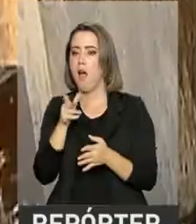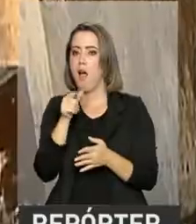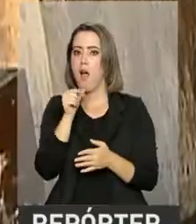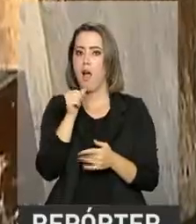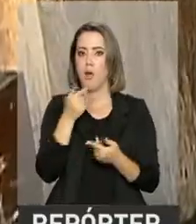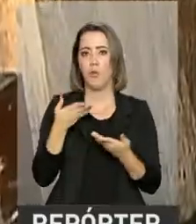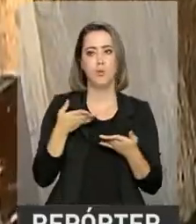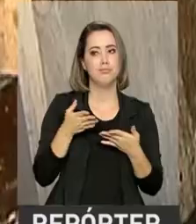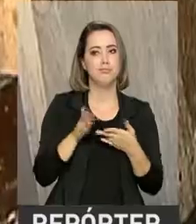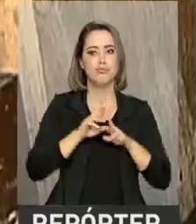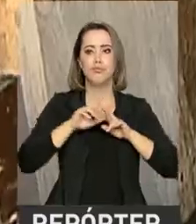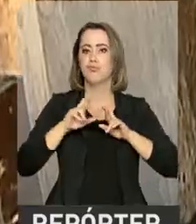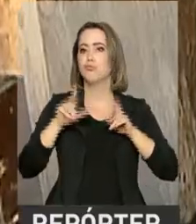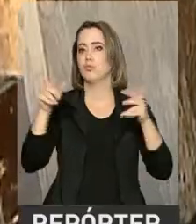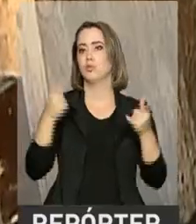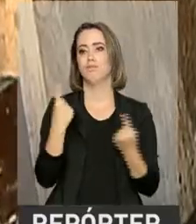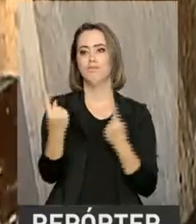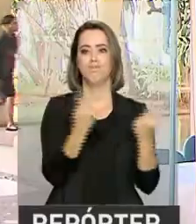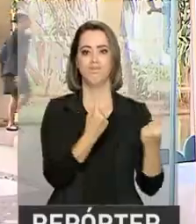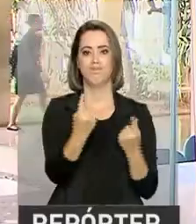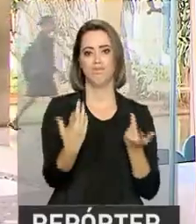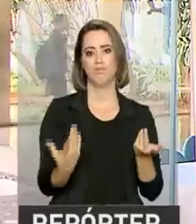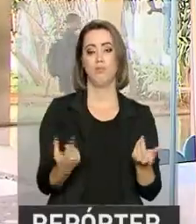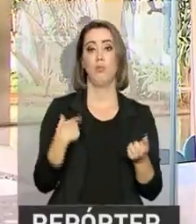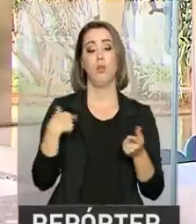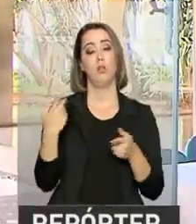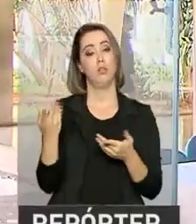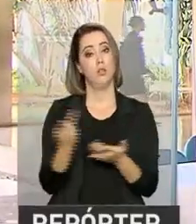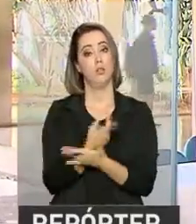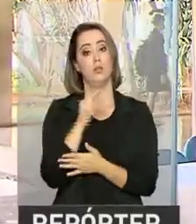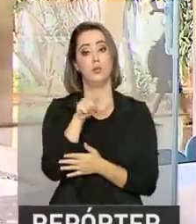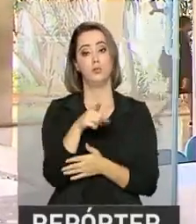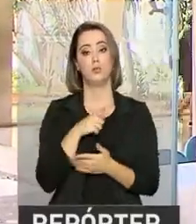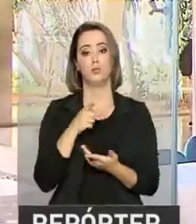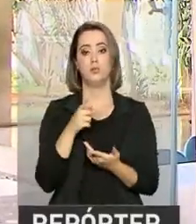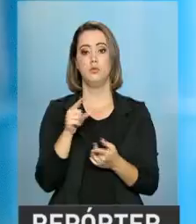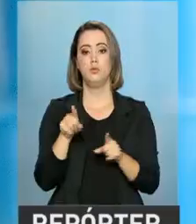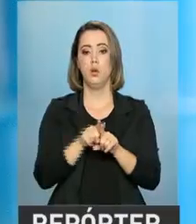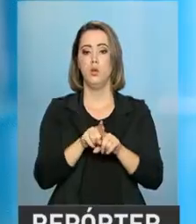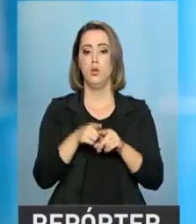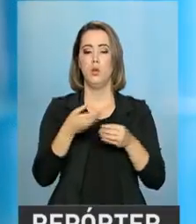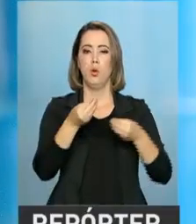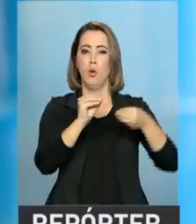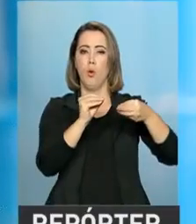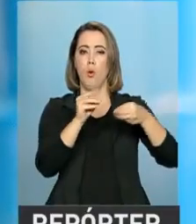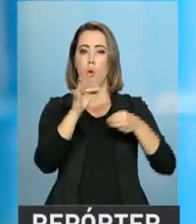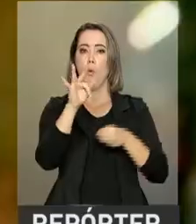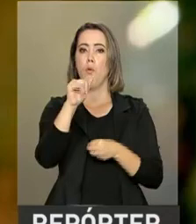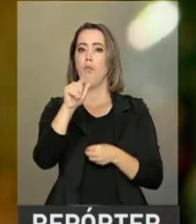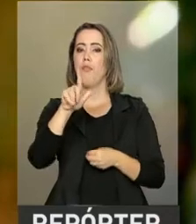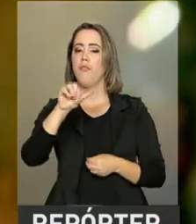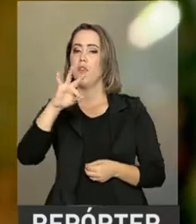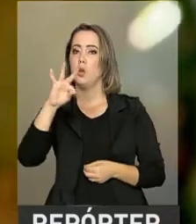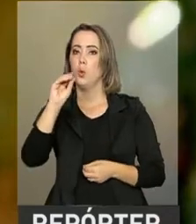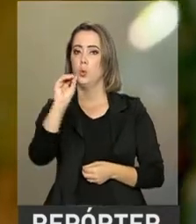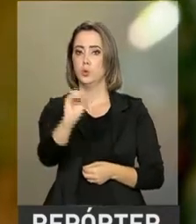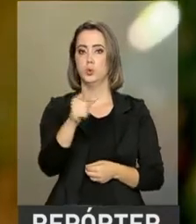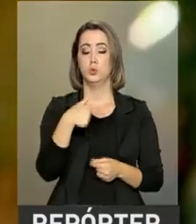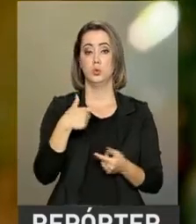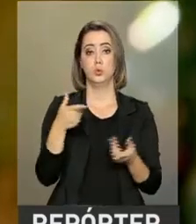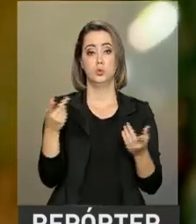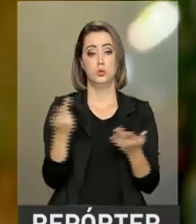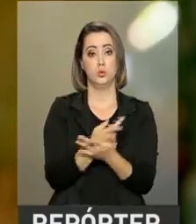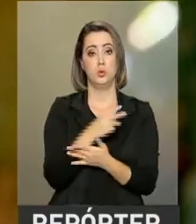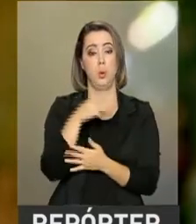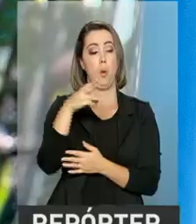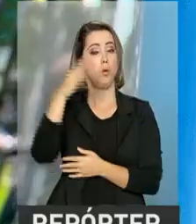igual para todos por isso surgem alternativas como saltar z o filtro foi desenvolvido pela fundação nacional de saúde